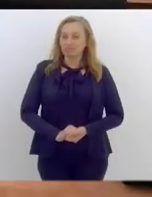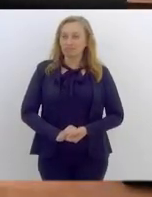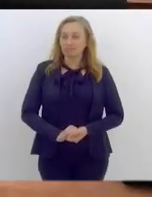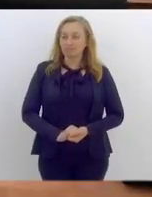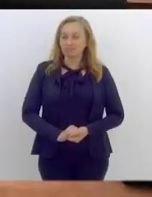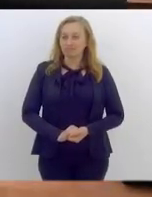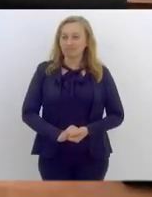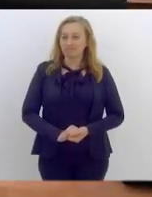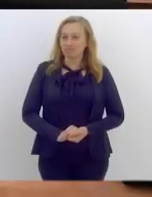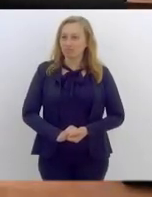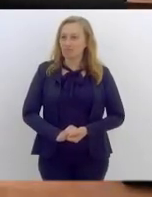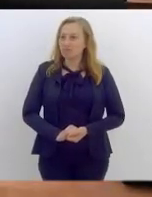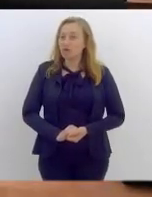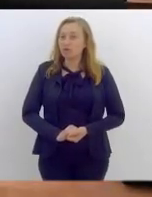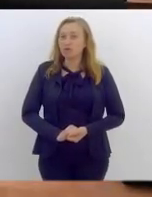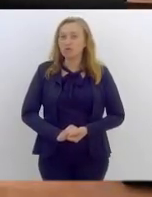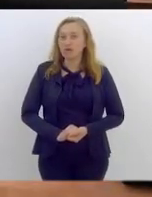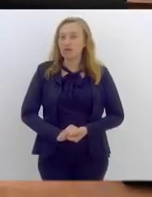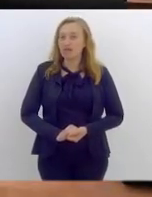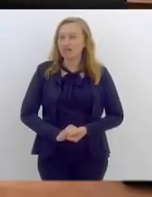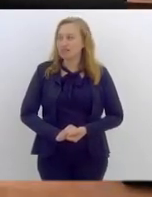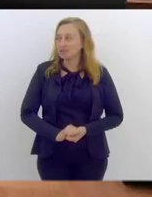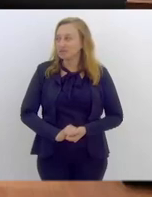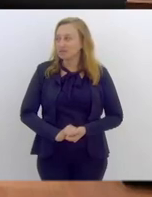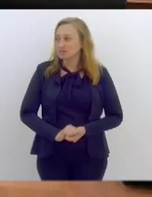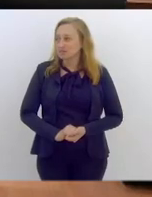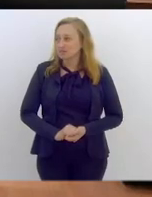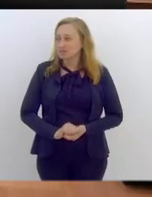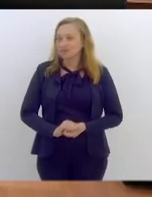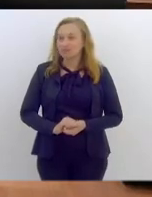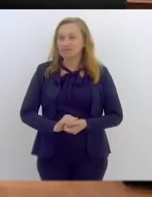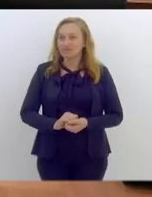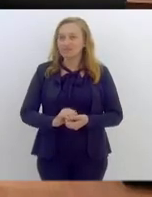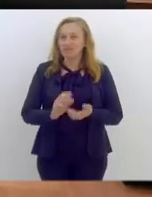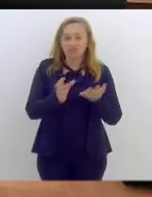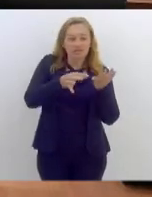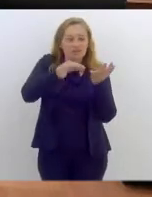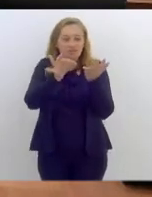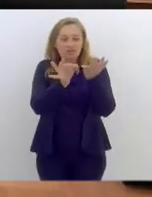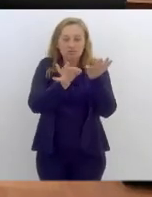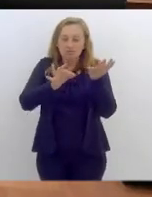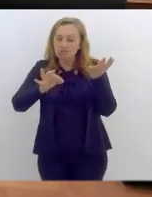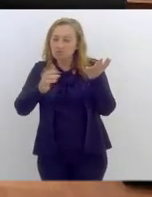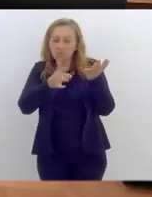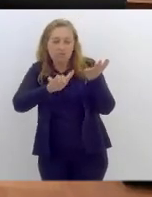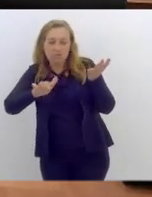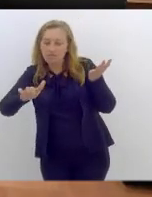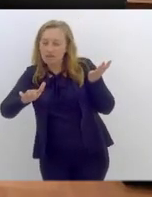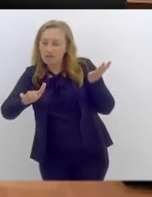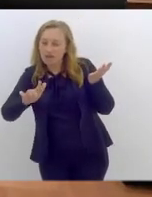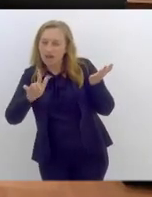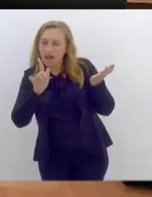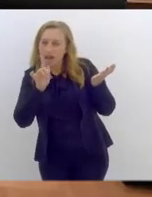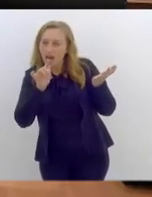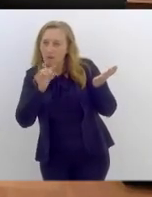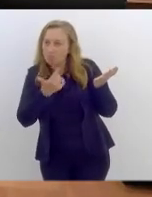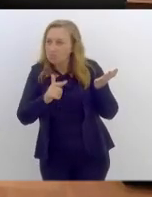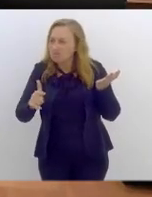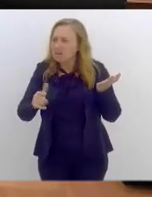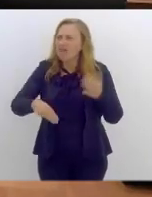tem sombra, sem folha não tem água. Quem é